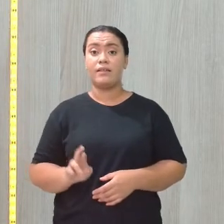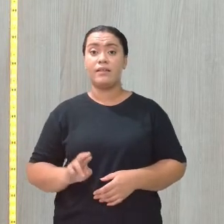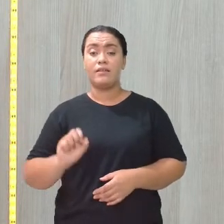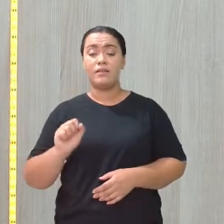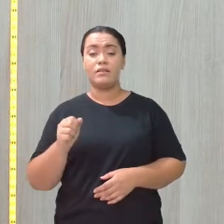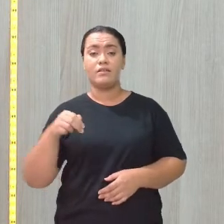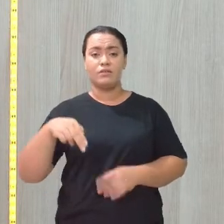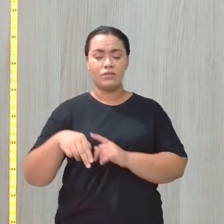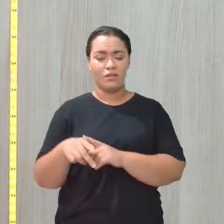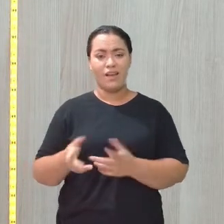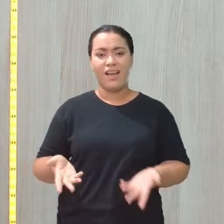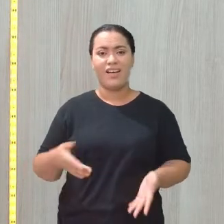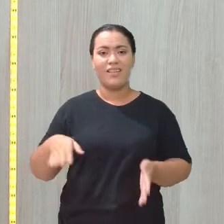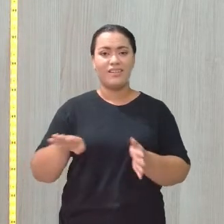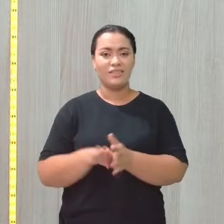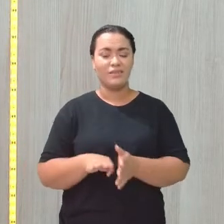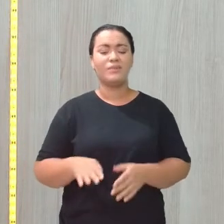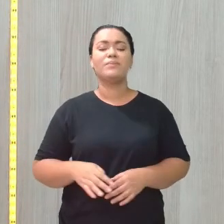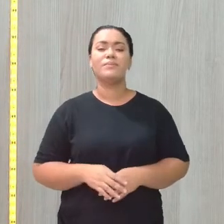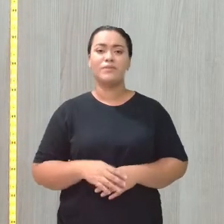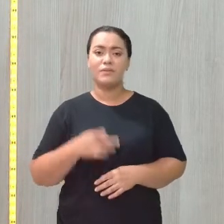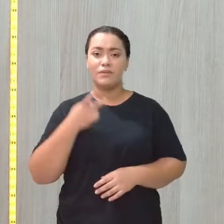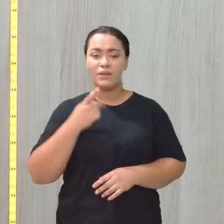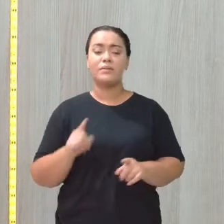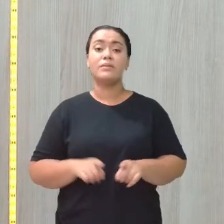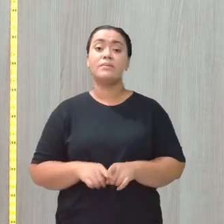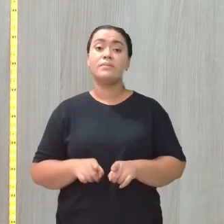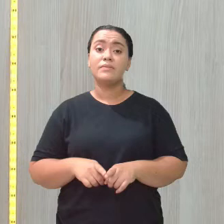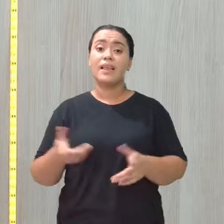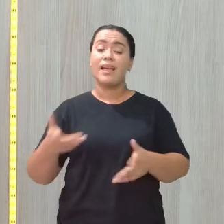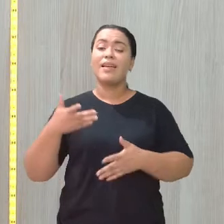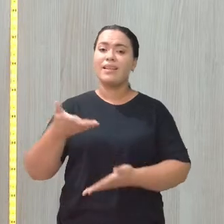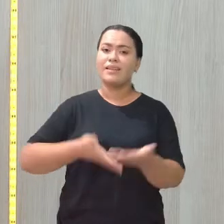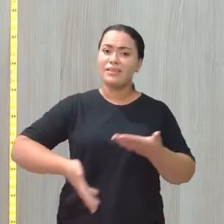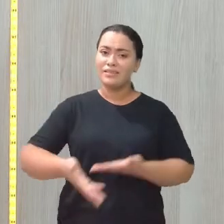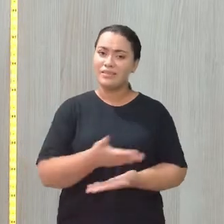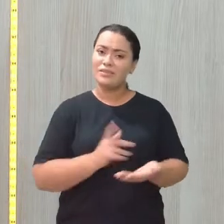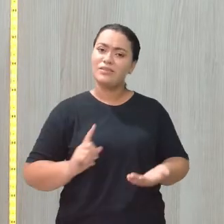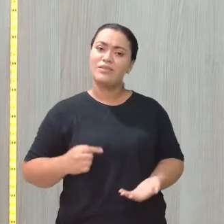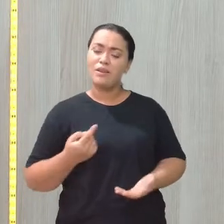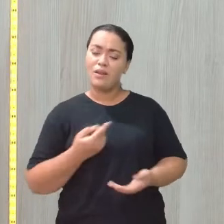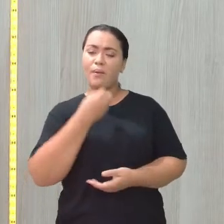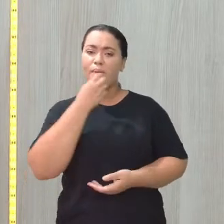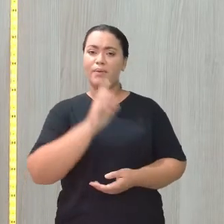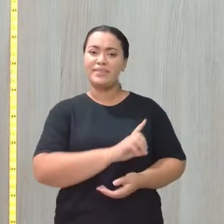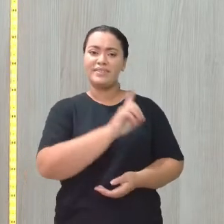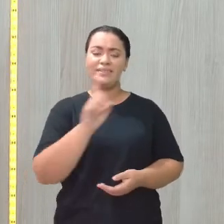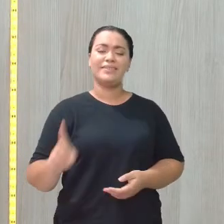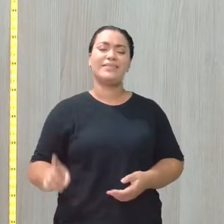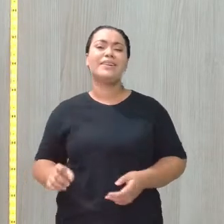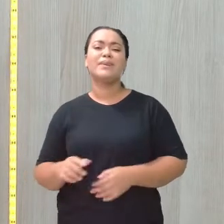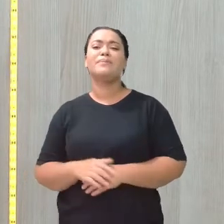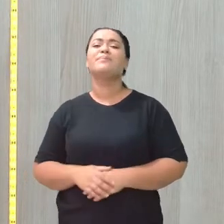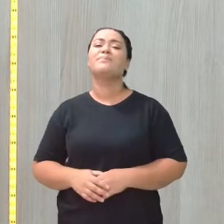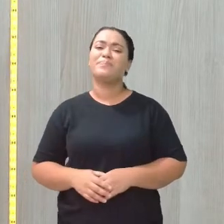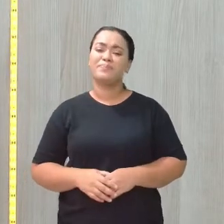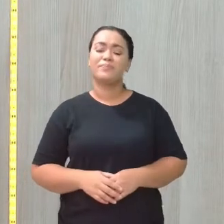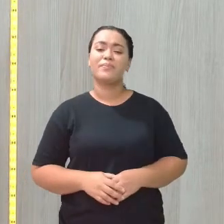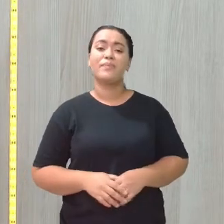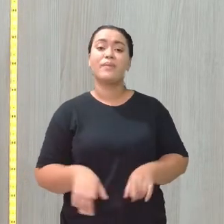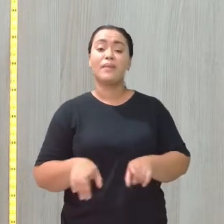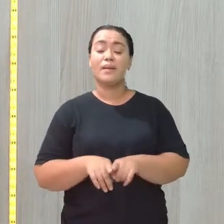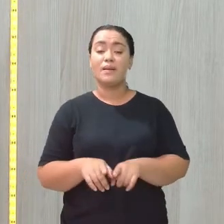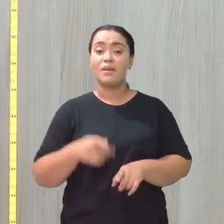da aula passada. Chegou muito agora. Legal. Estou querendo aí que ele interaja aqui conosco, né? Ele deu um bom dia. Bom dia, Wanderson. Disse a